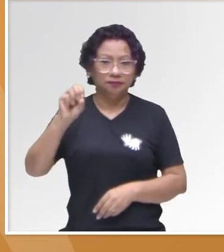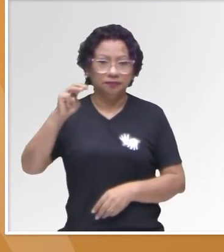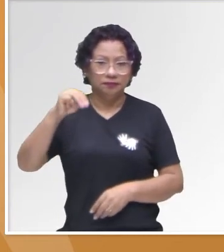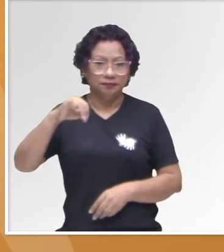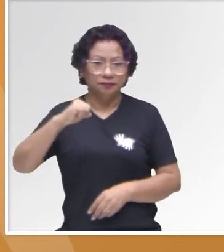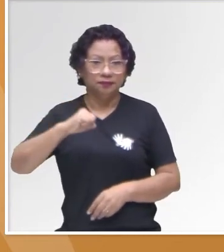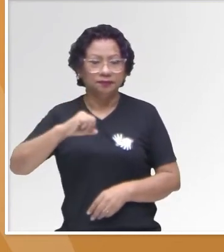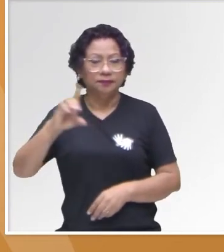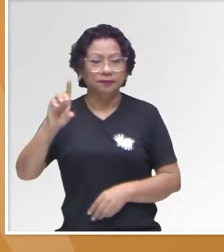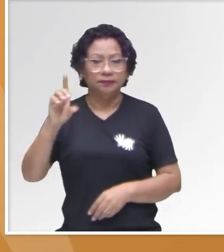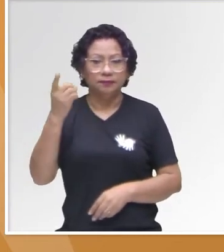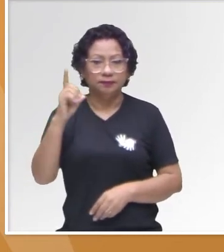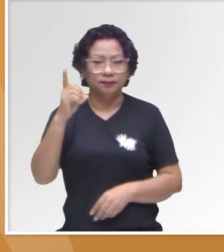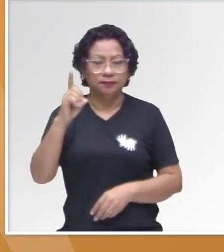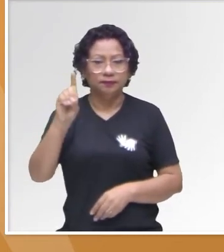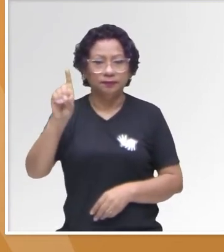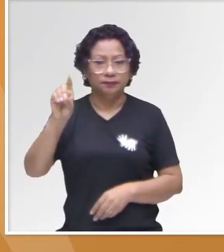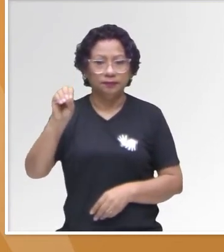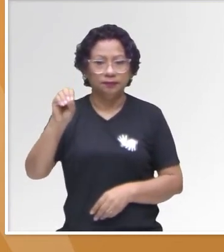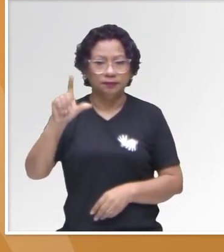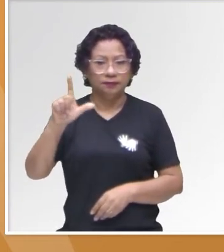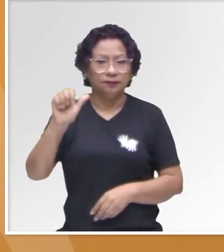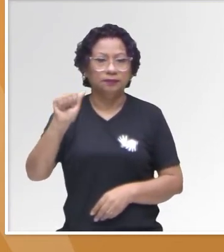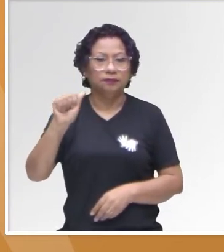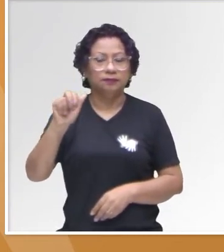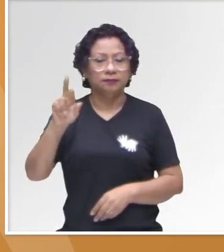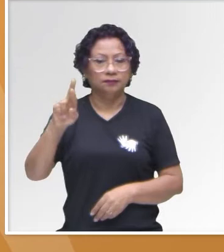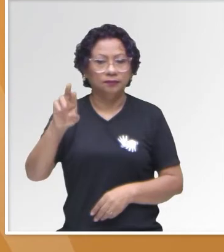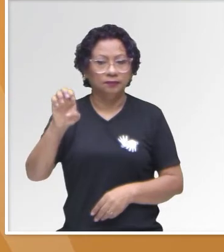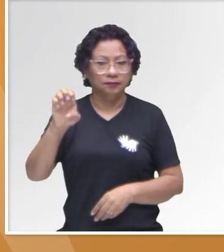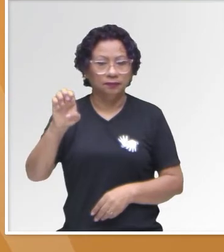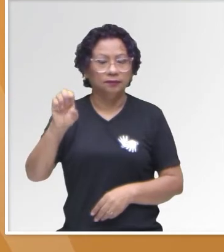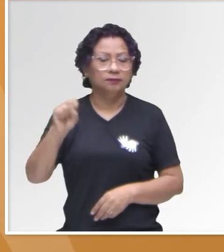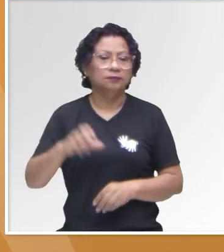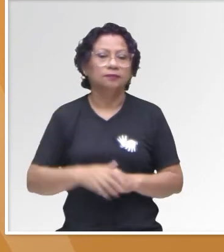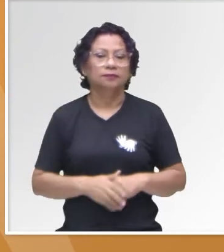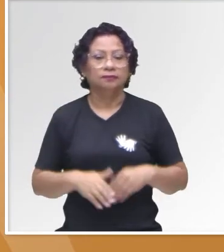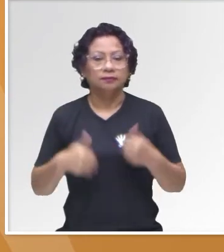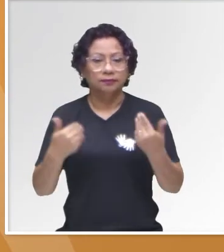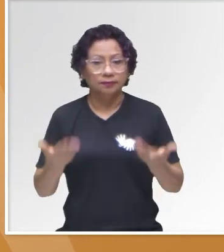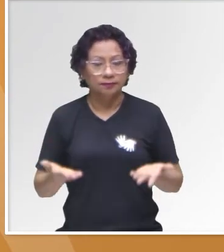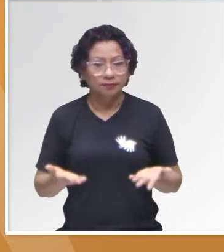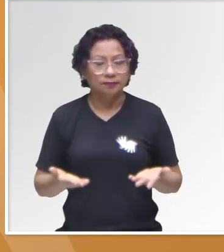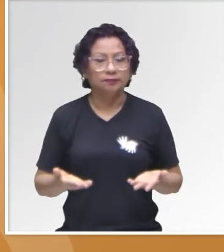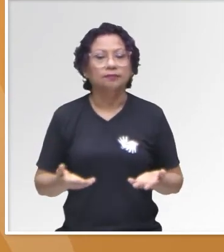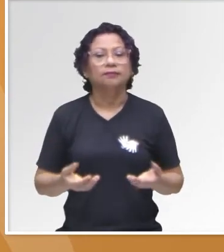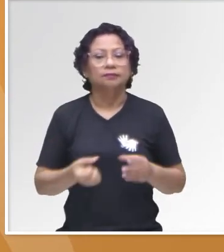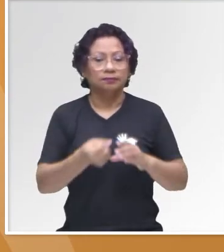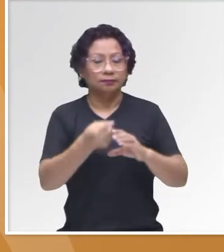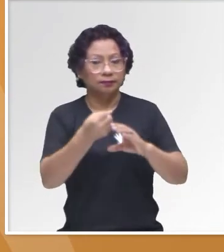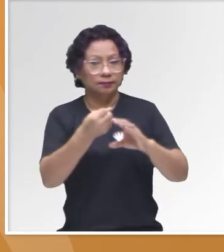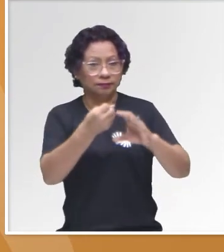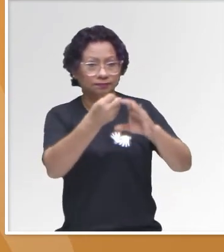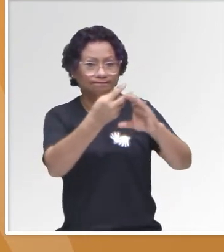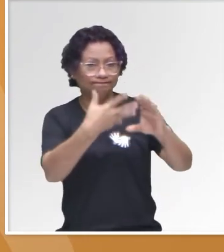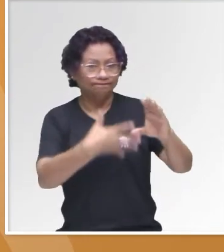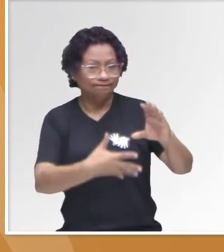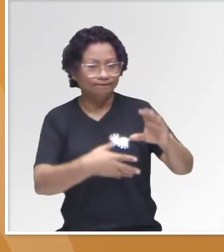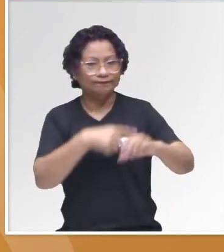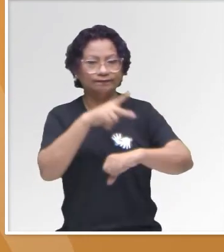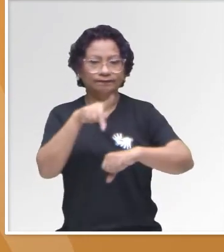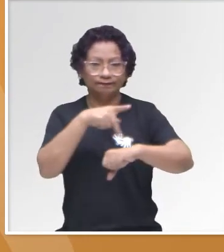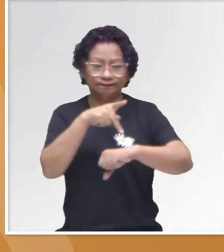do êxodo rural também é uma outra característica, né, dos países emergentes. Se você for